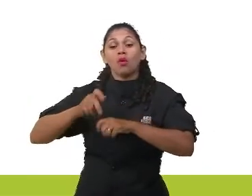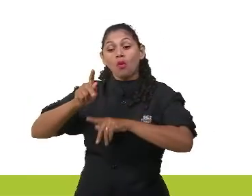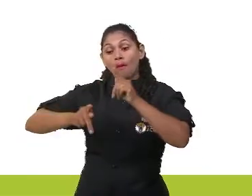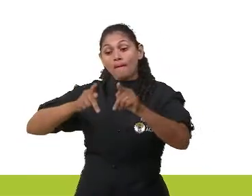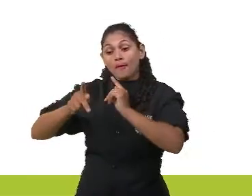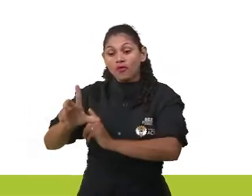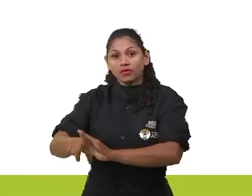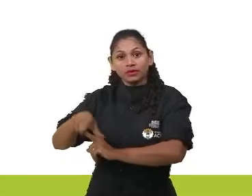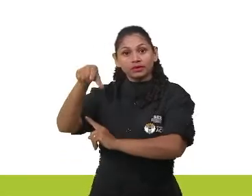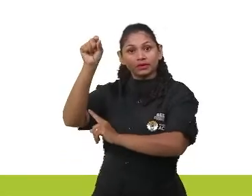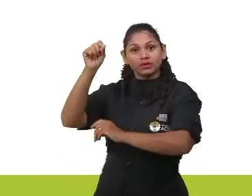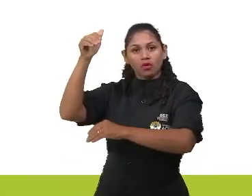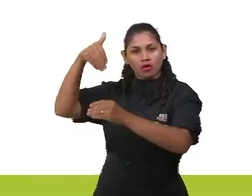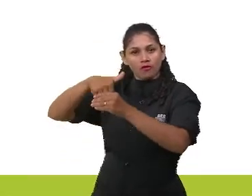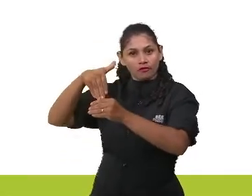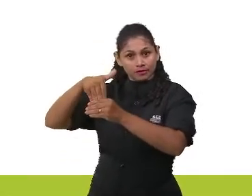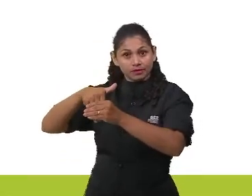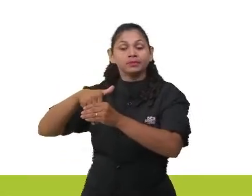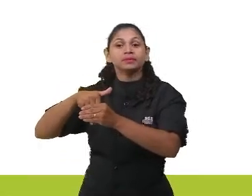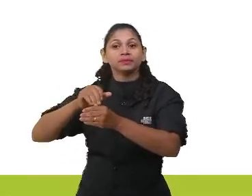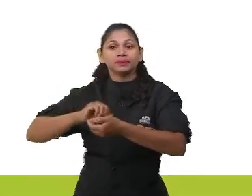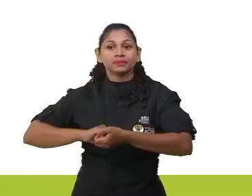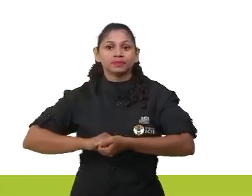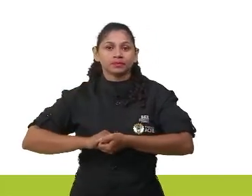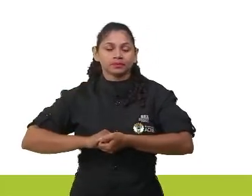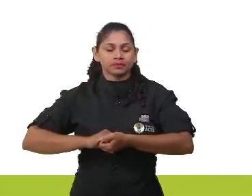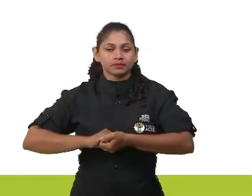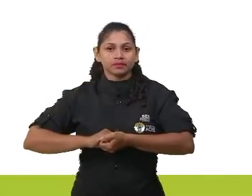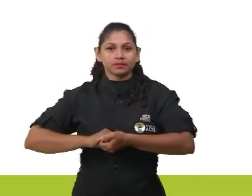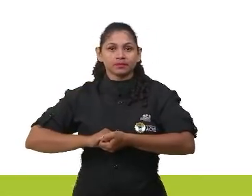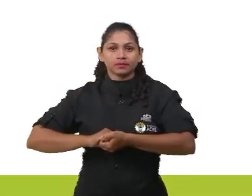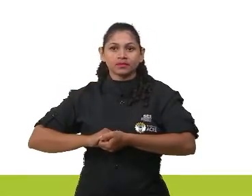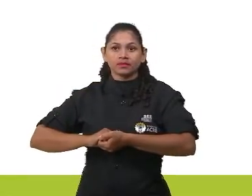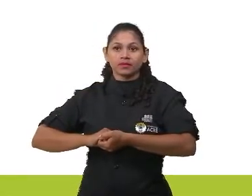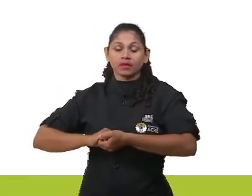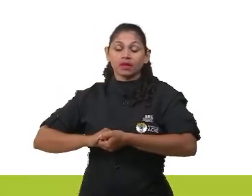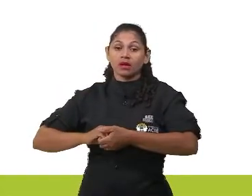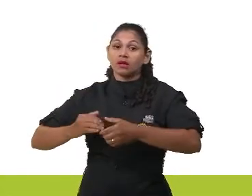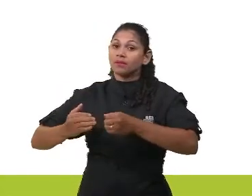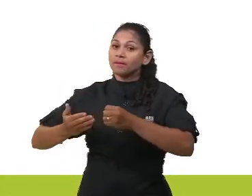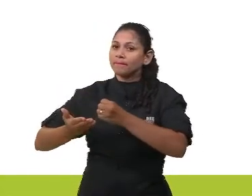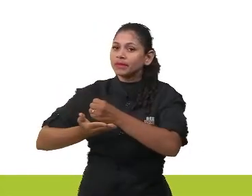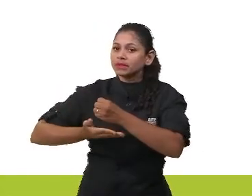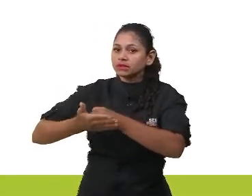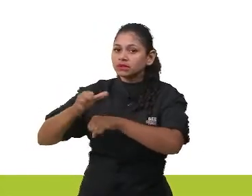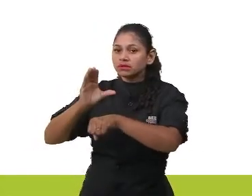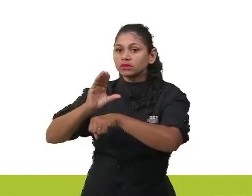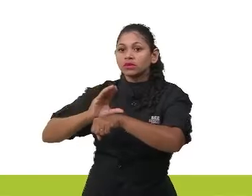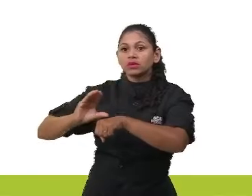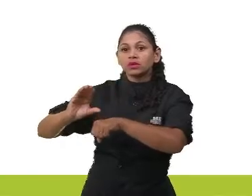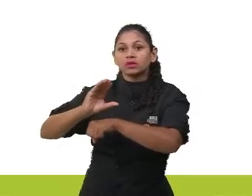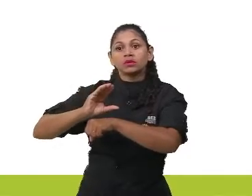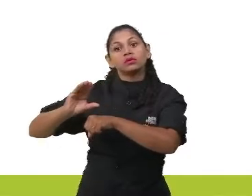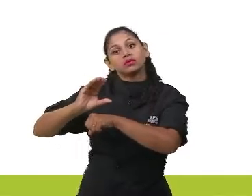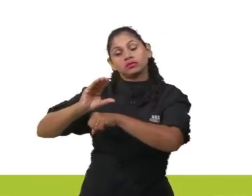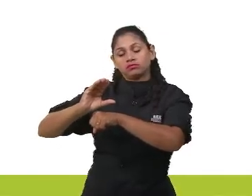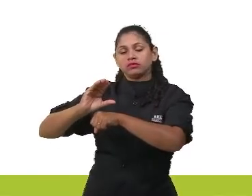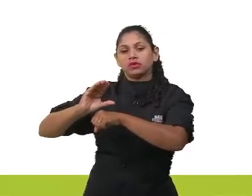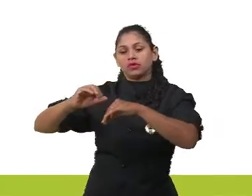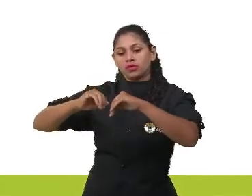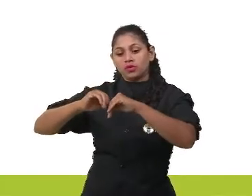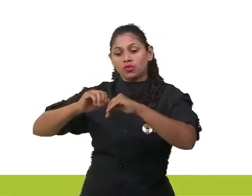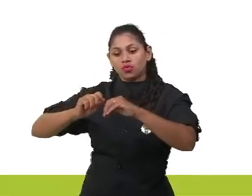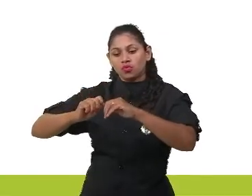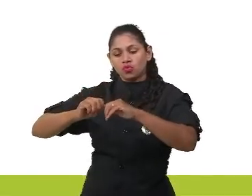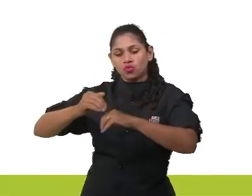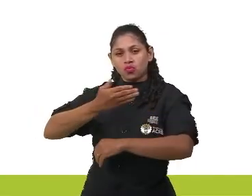escolher esse rei ou esse representante através de uma Constituição, e esse governo deveria ser dividido em poderes para que